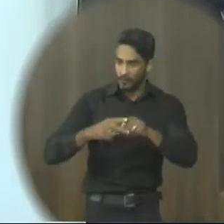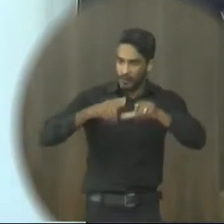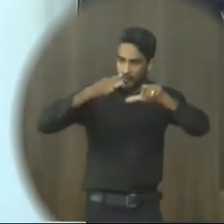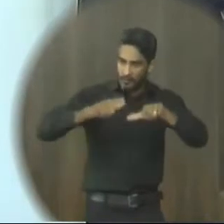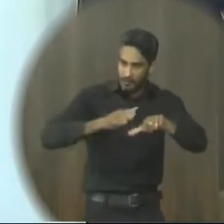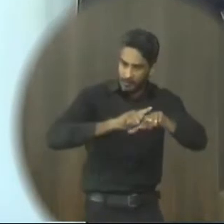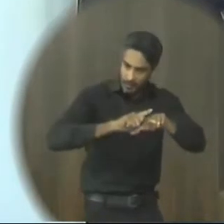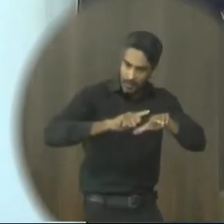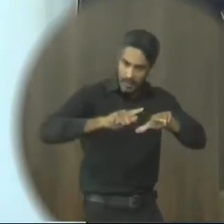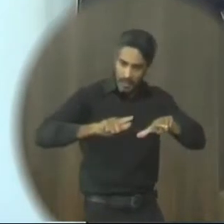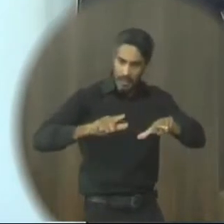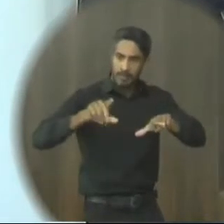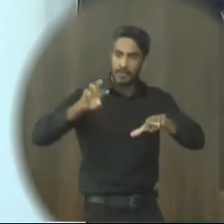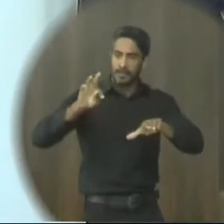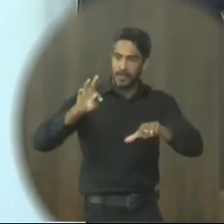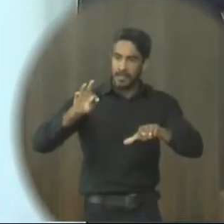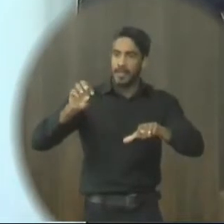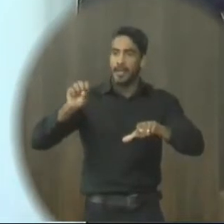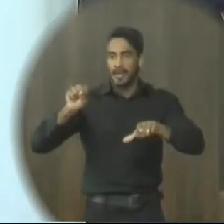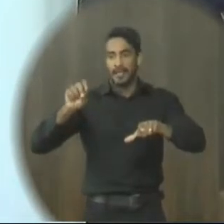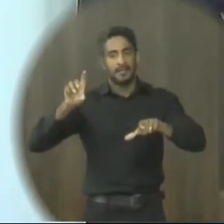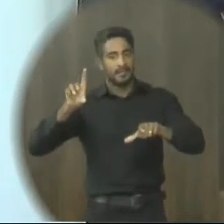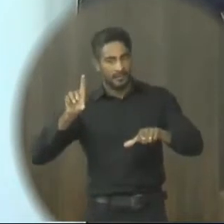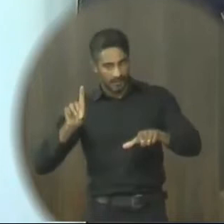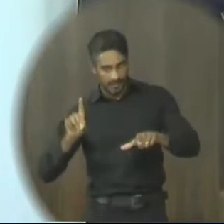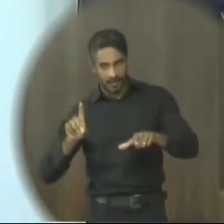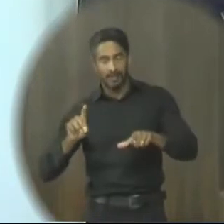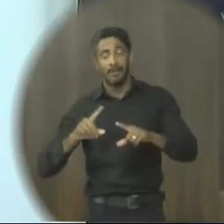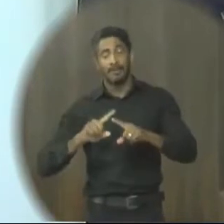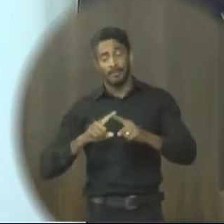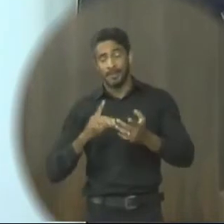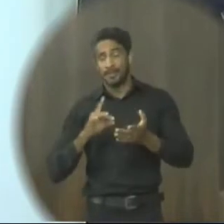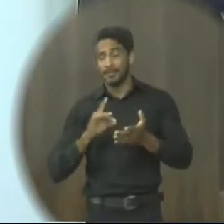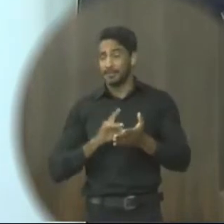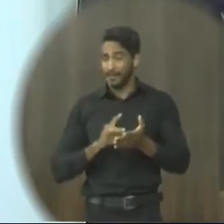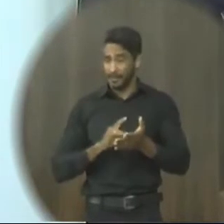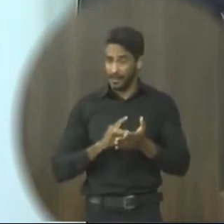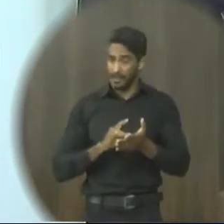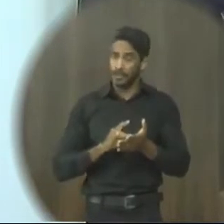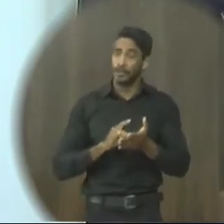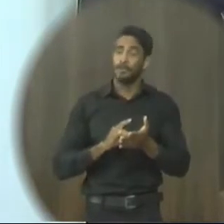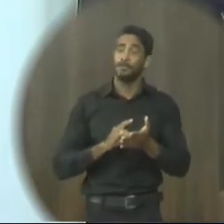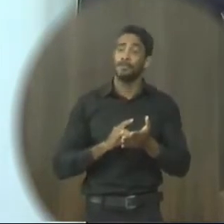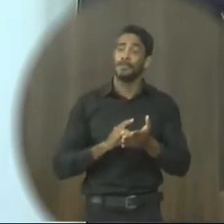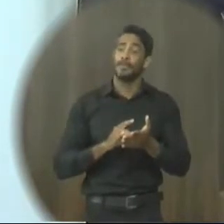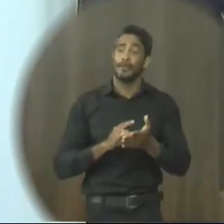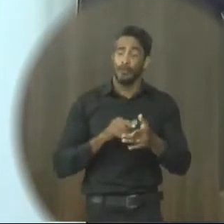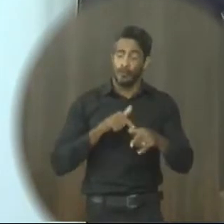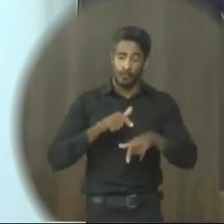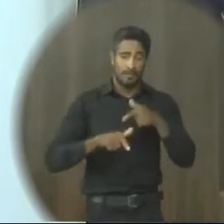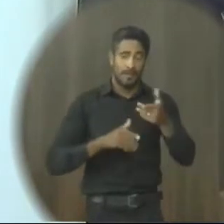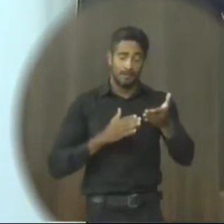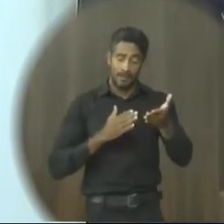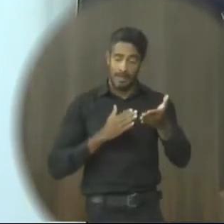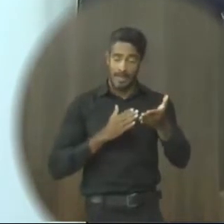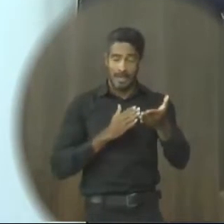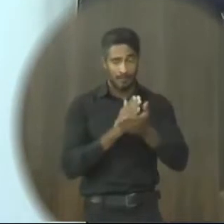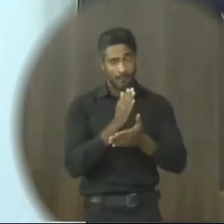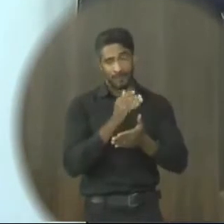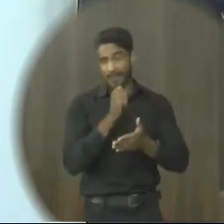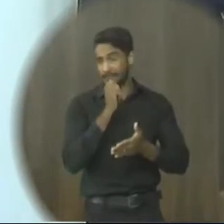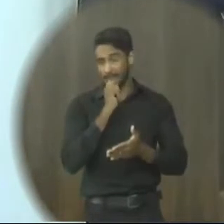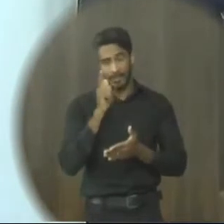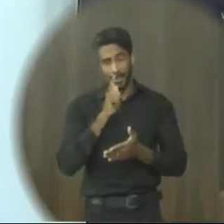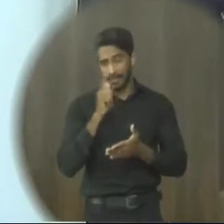asfáltica em TSD. Realmente o serviço não foi ainda aprovado pela nossa equipe da Secretaria de